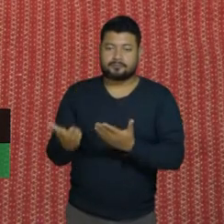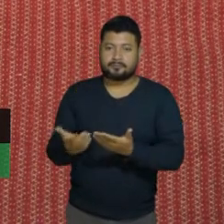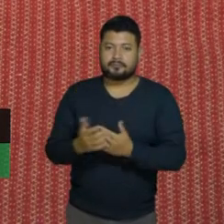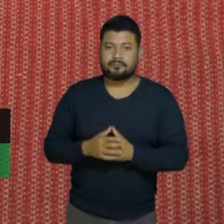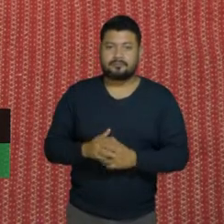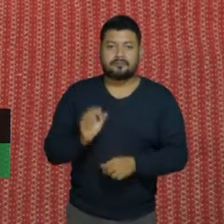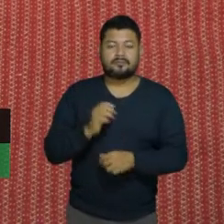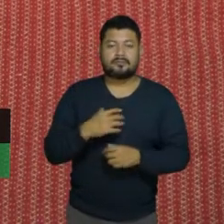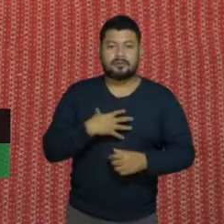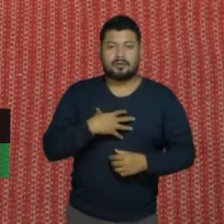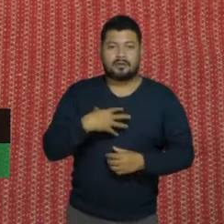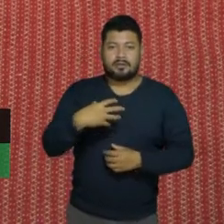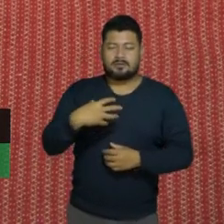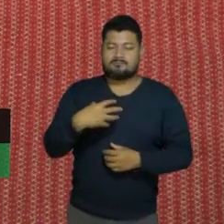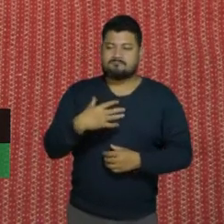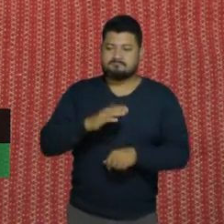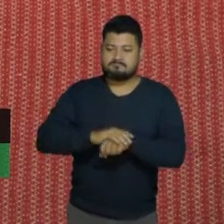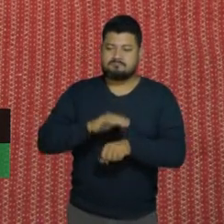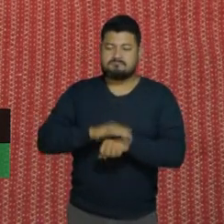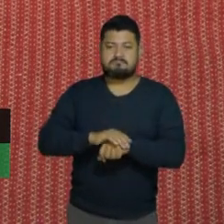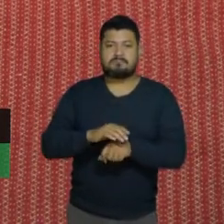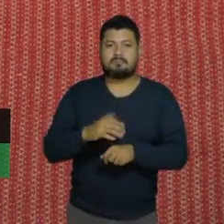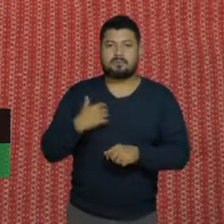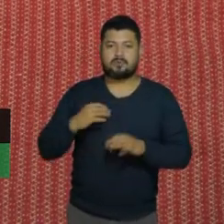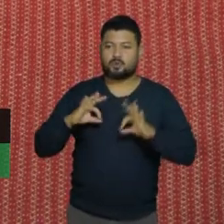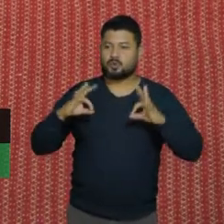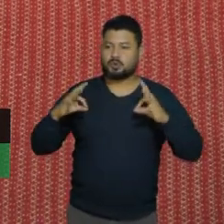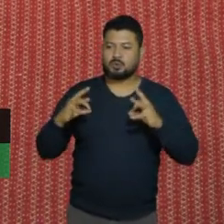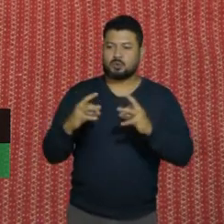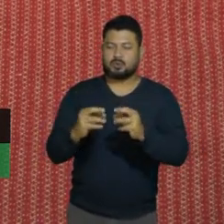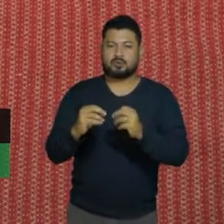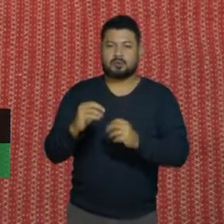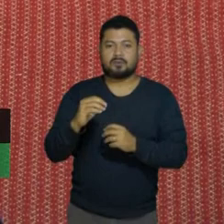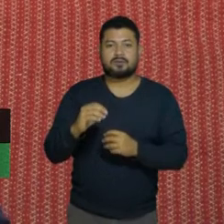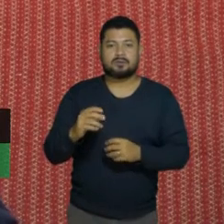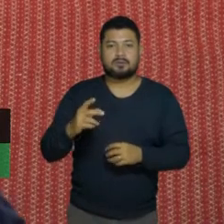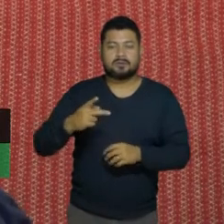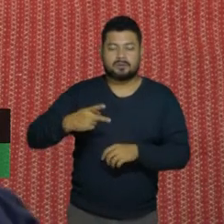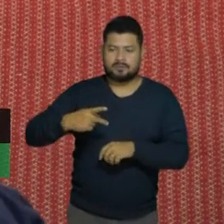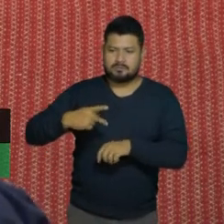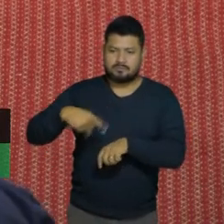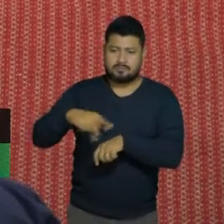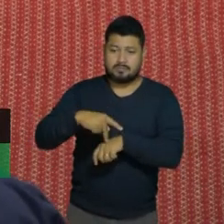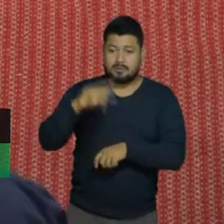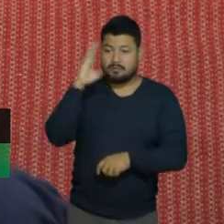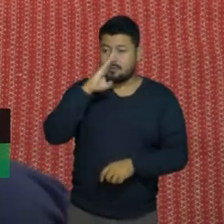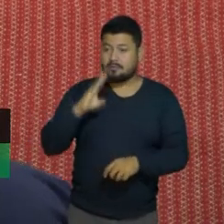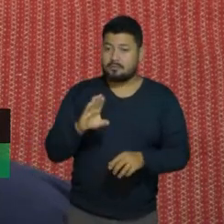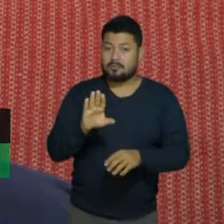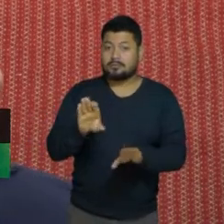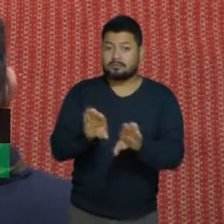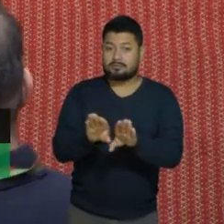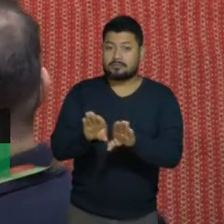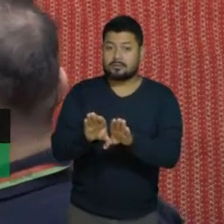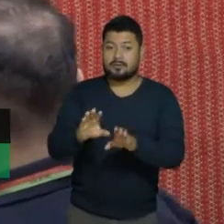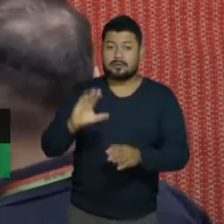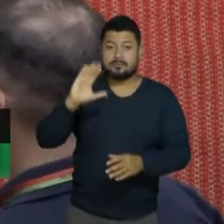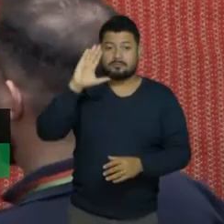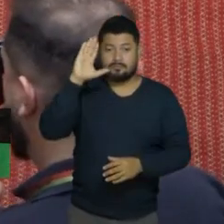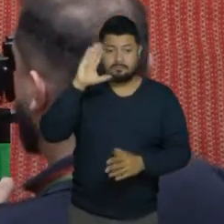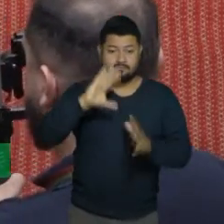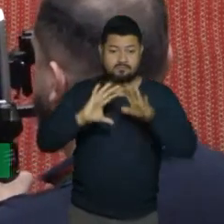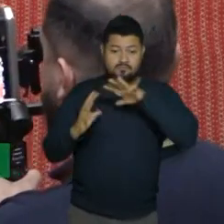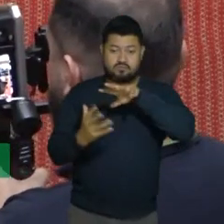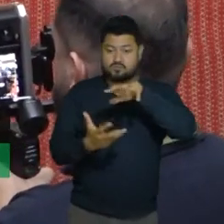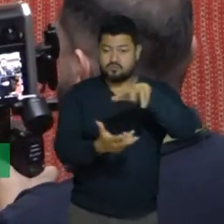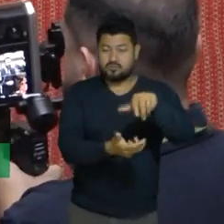que emana não só do Brasil, mas do mundo como um todo, para um lugar tão estratégico de cultura,